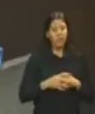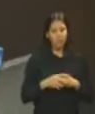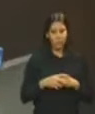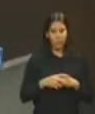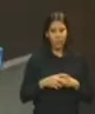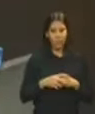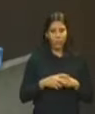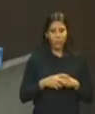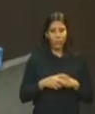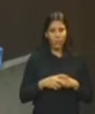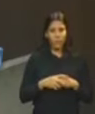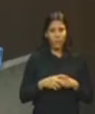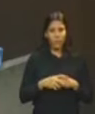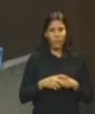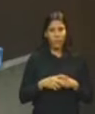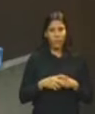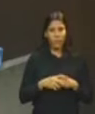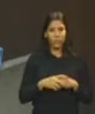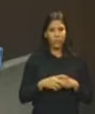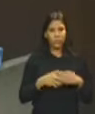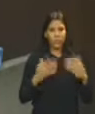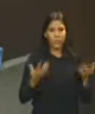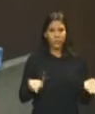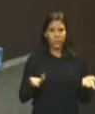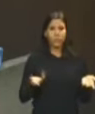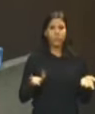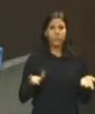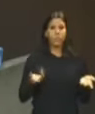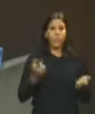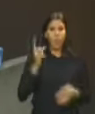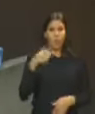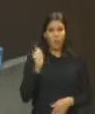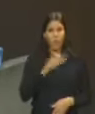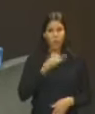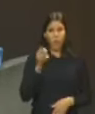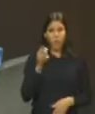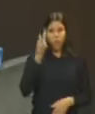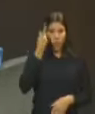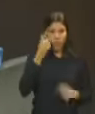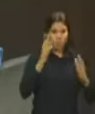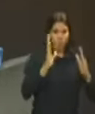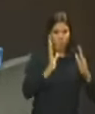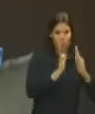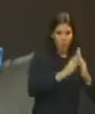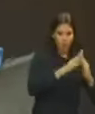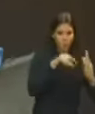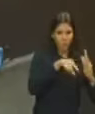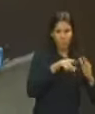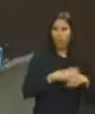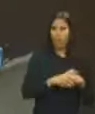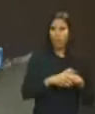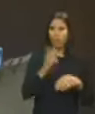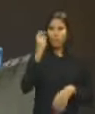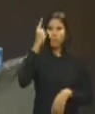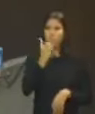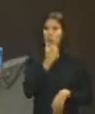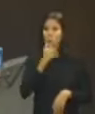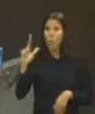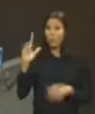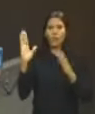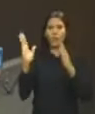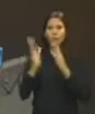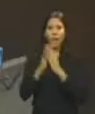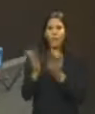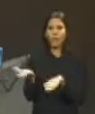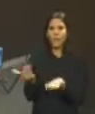mental. Depois de descoberta esta casa em agosto, foi descoberta uma outra casa também no Crato para jovens homens